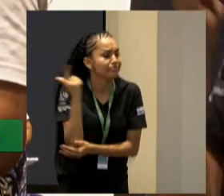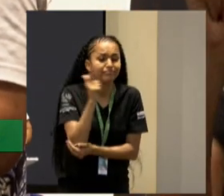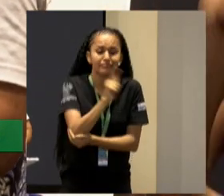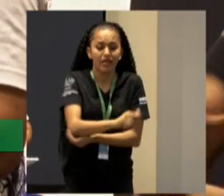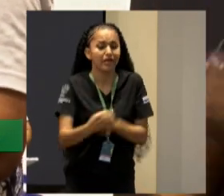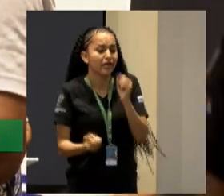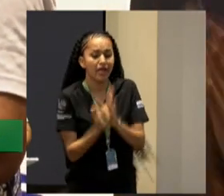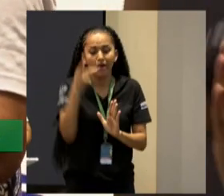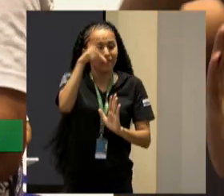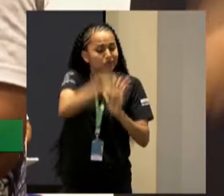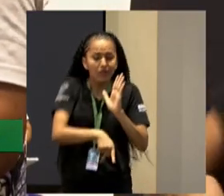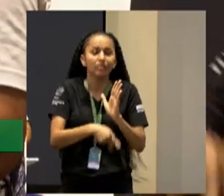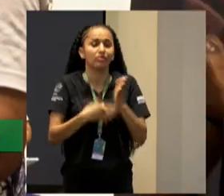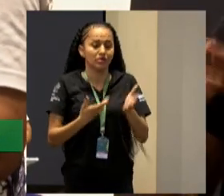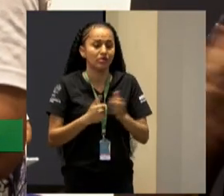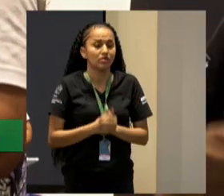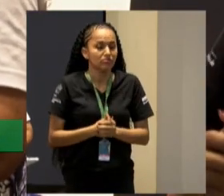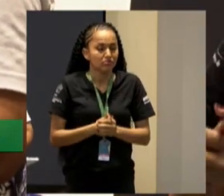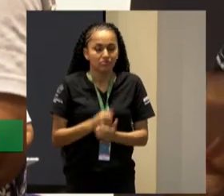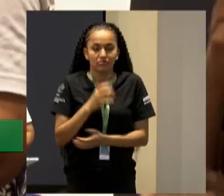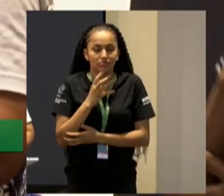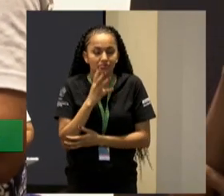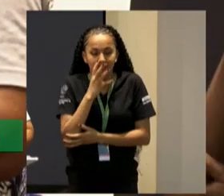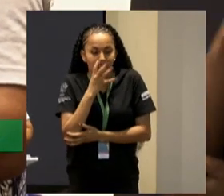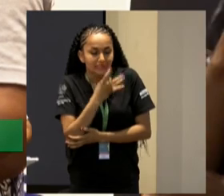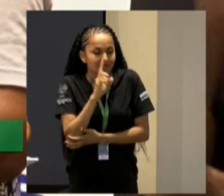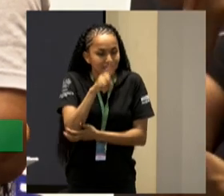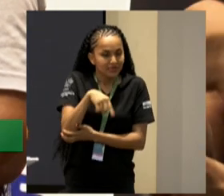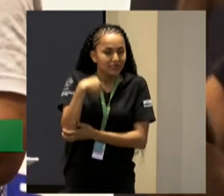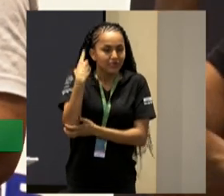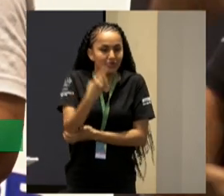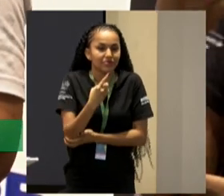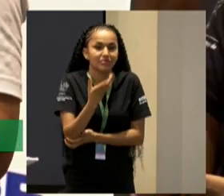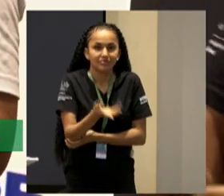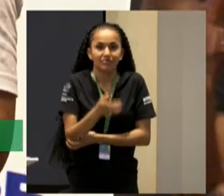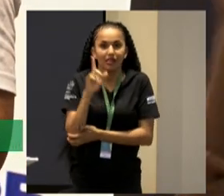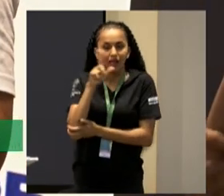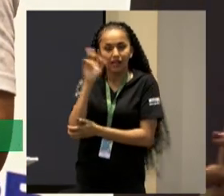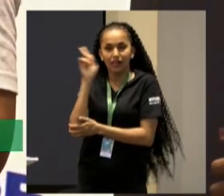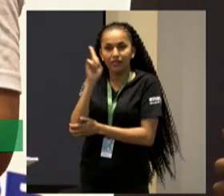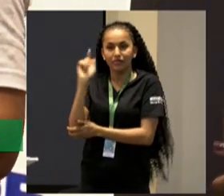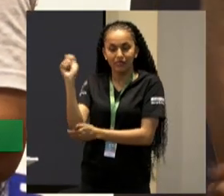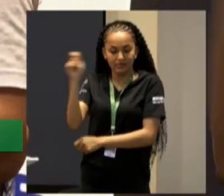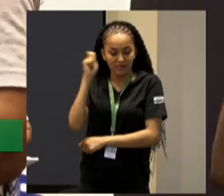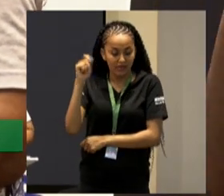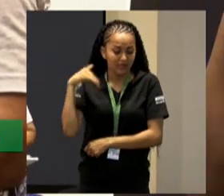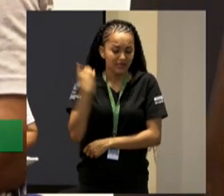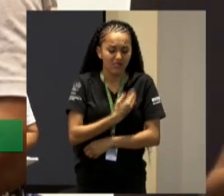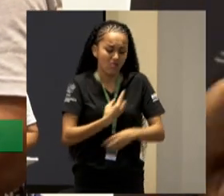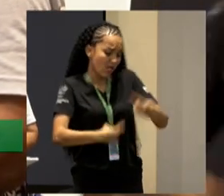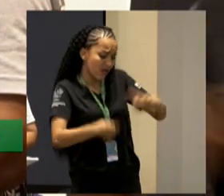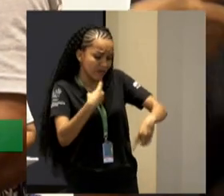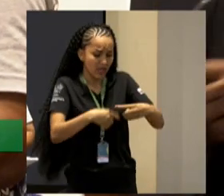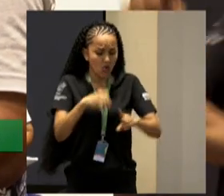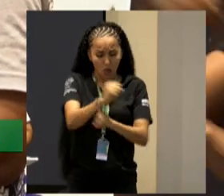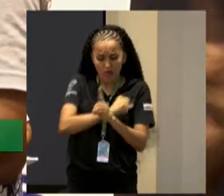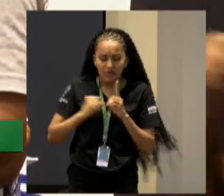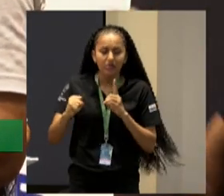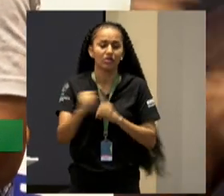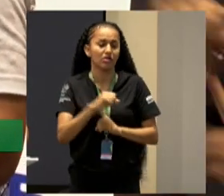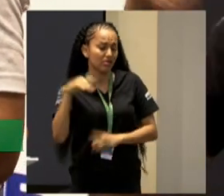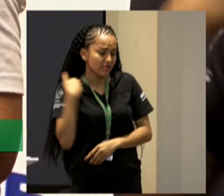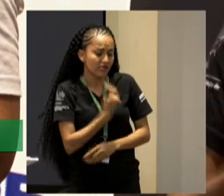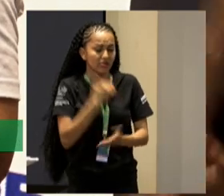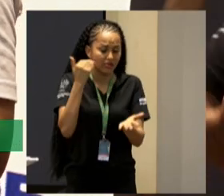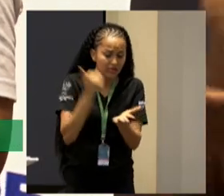conseguido elaborar esse projeto, inspirado de um outro no Rio Grande do Sul. Nós fizemos debates com a sociedade,